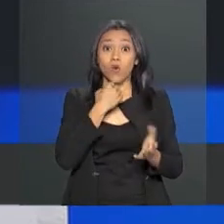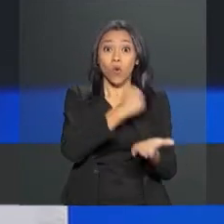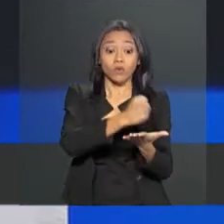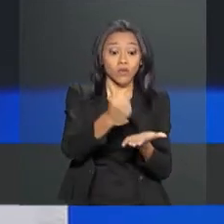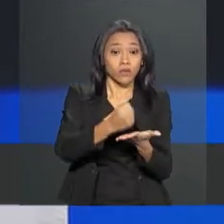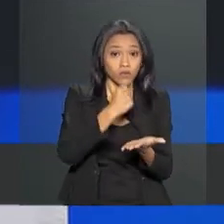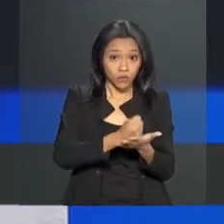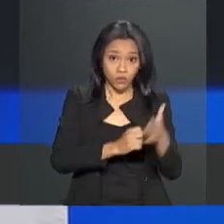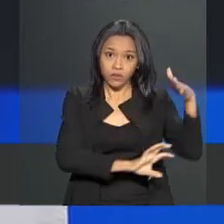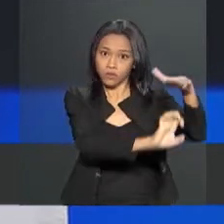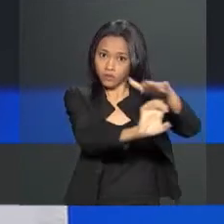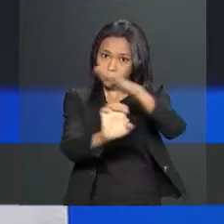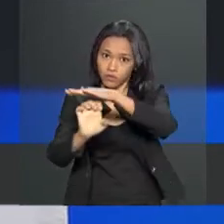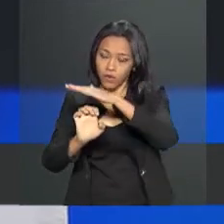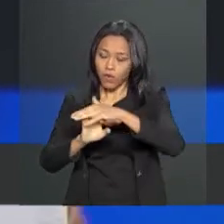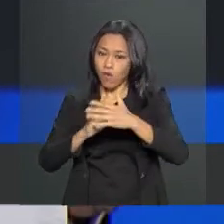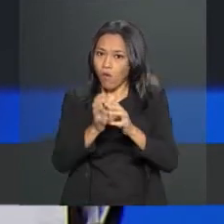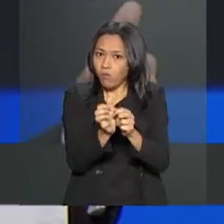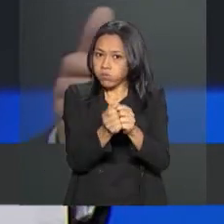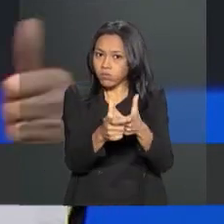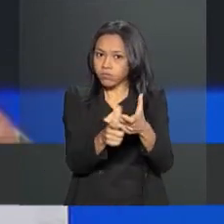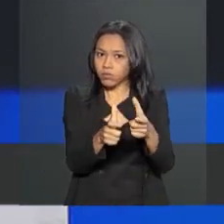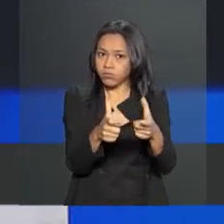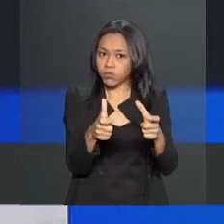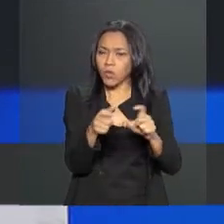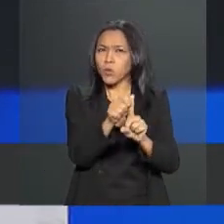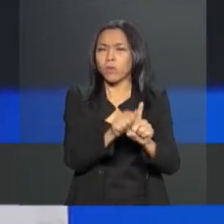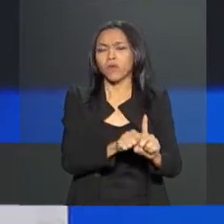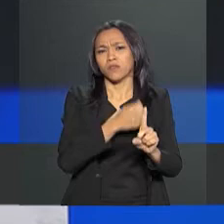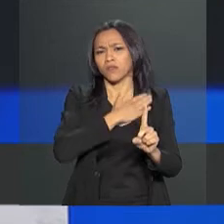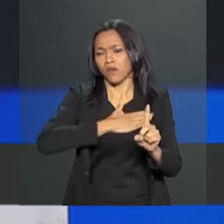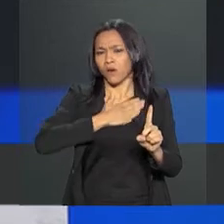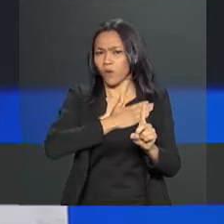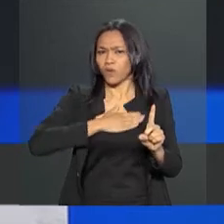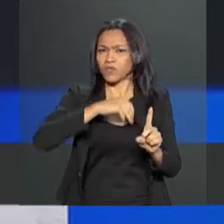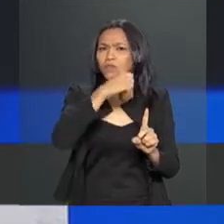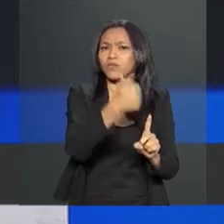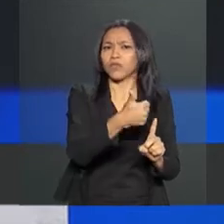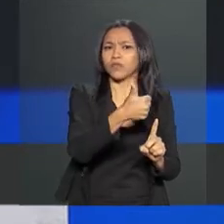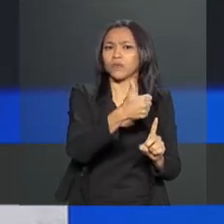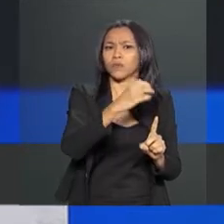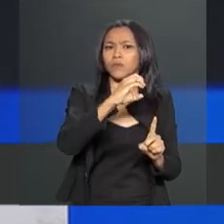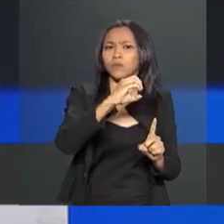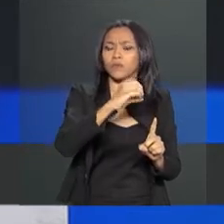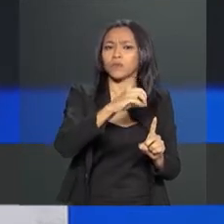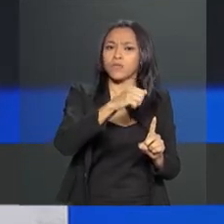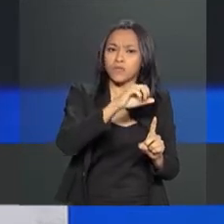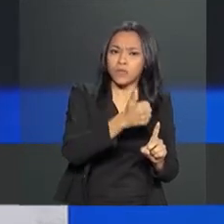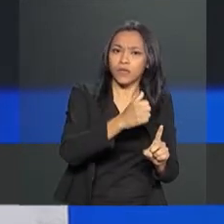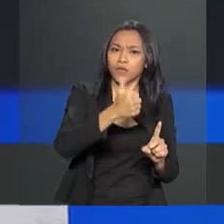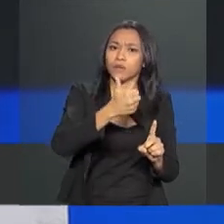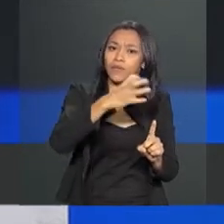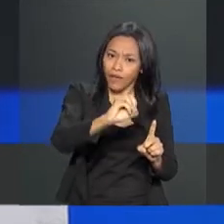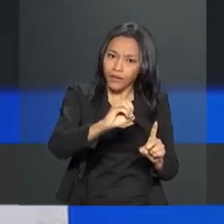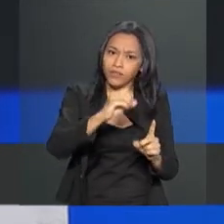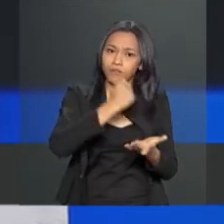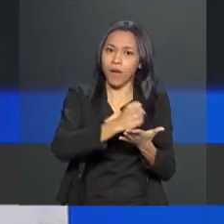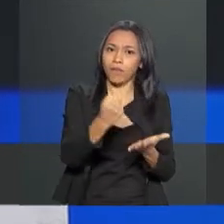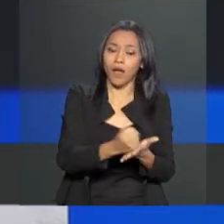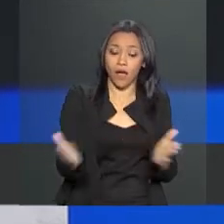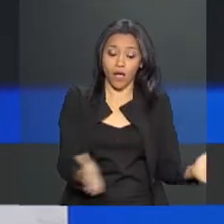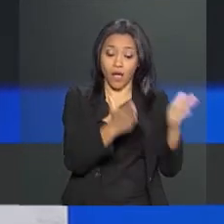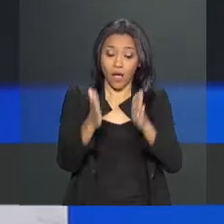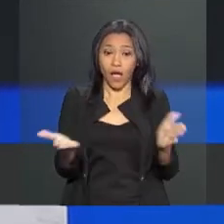contratações se elevaram enormemente. Se no mês de agosto foi de 110 mil novas carteiras assinadas, agora em setembro